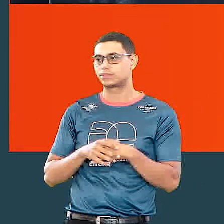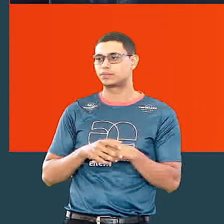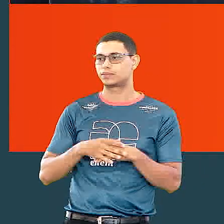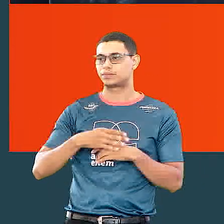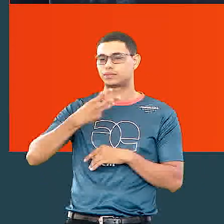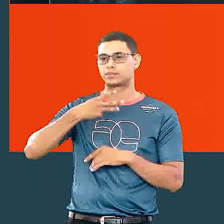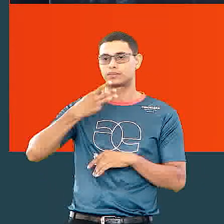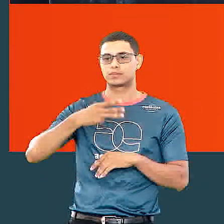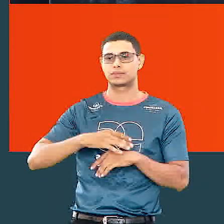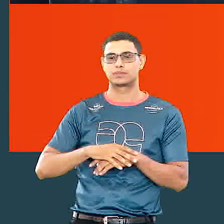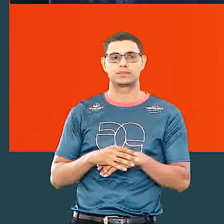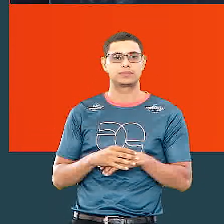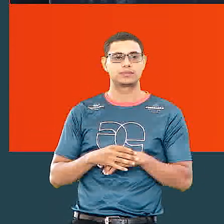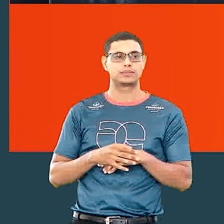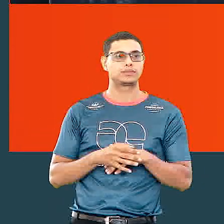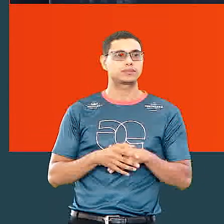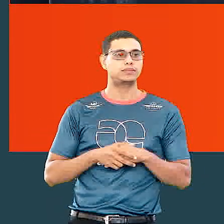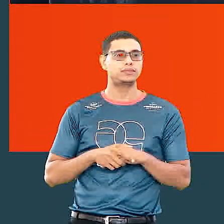próxima. Olha aí, ó.